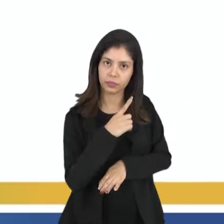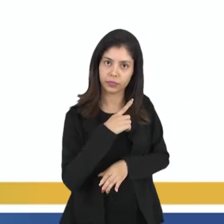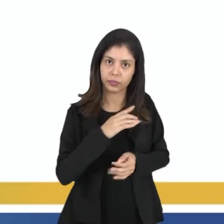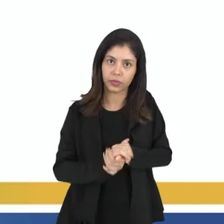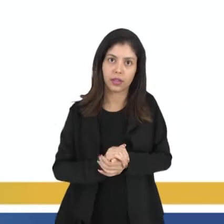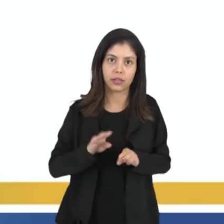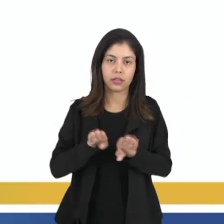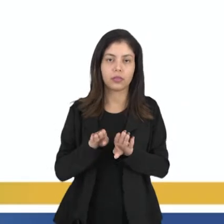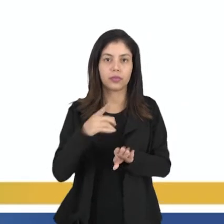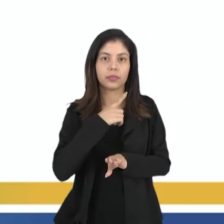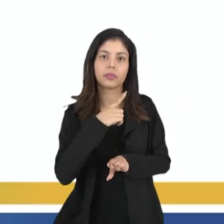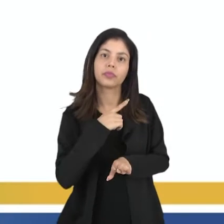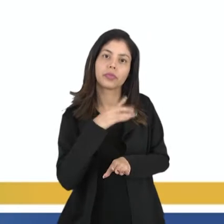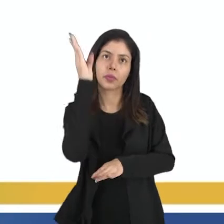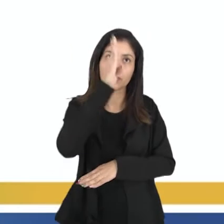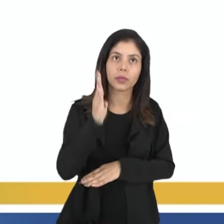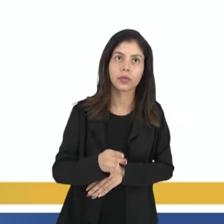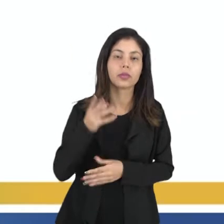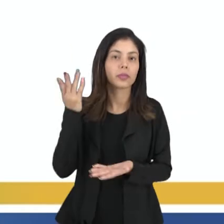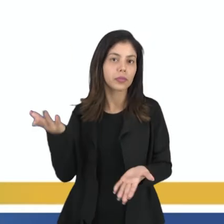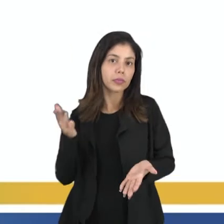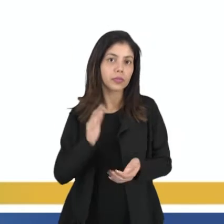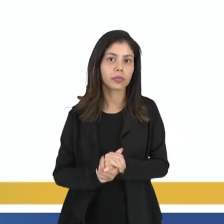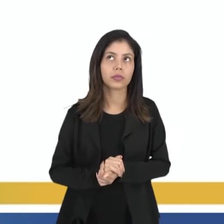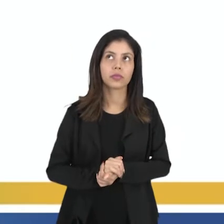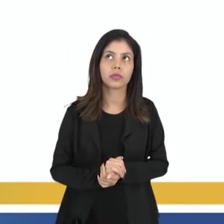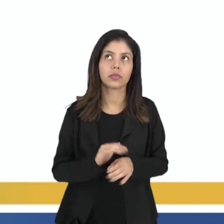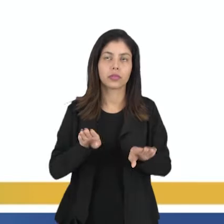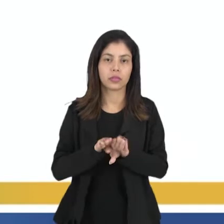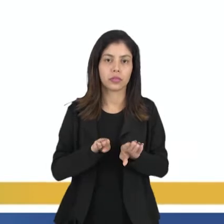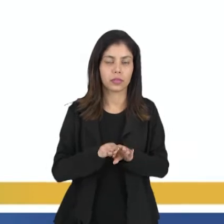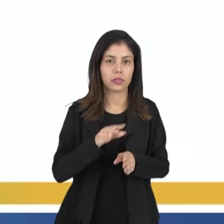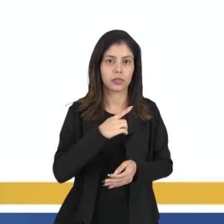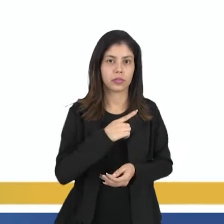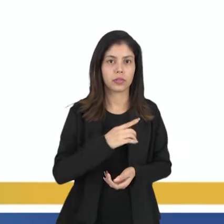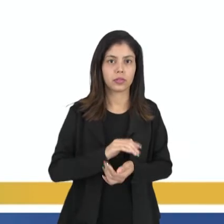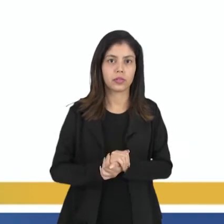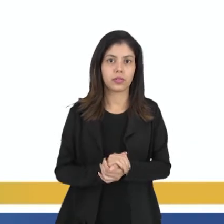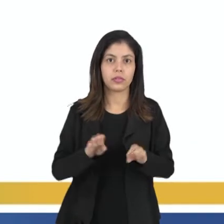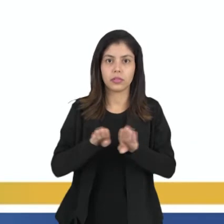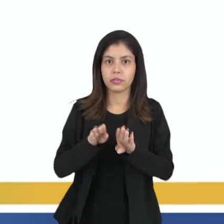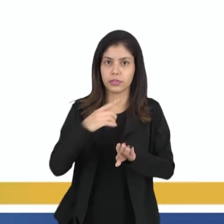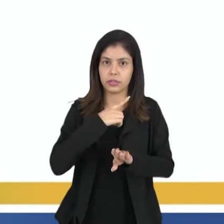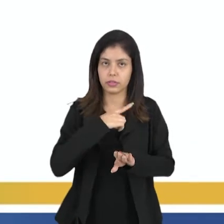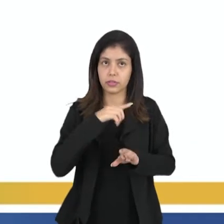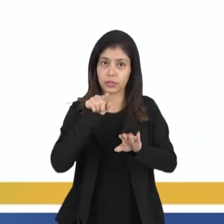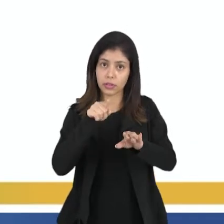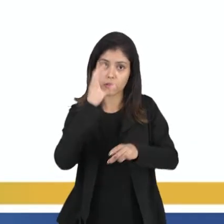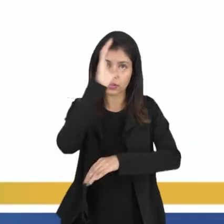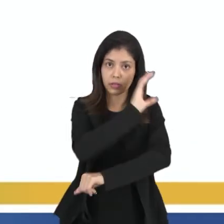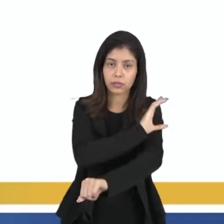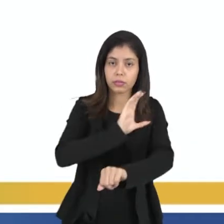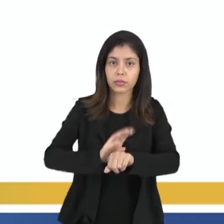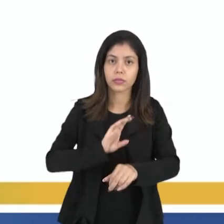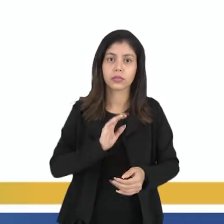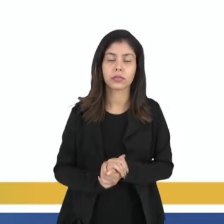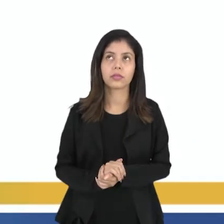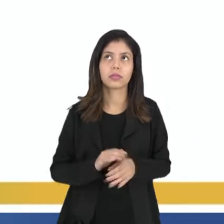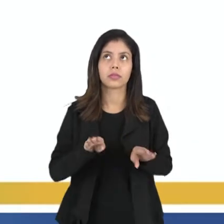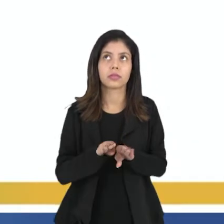africanos para o Brasil, sem sombra de dúvidas, e os próprios registros históricos e a cultura